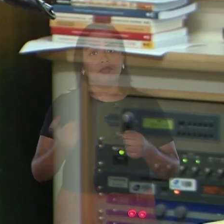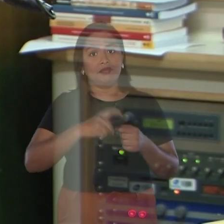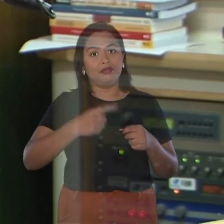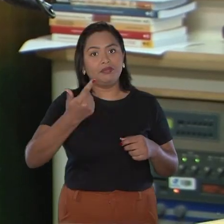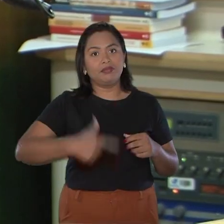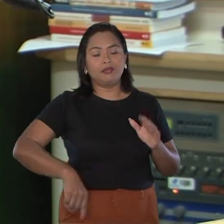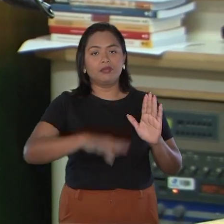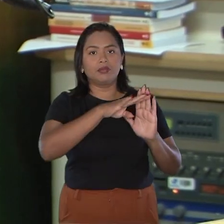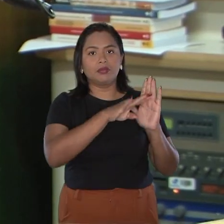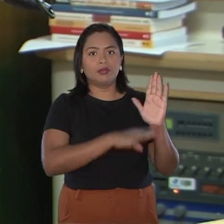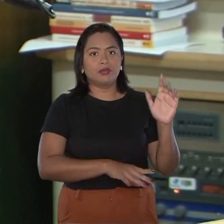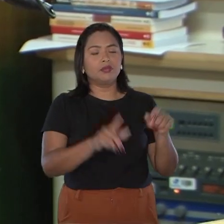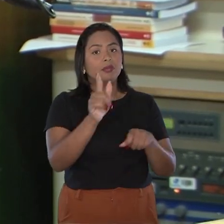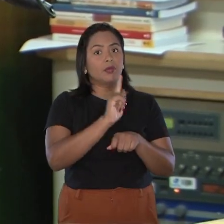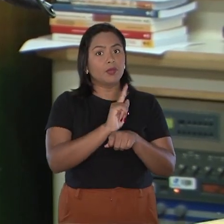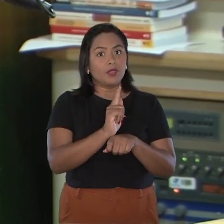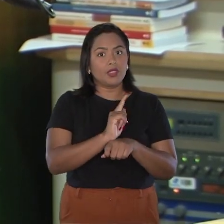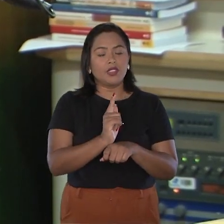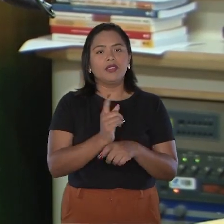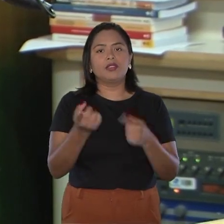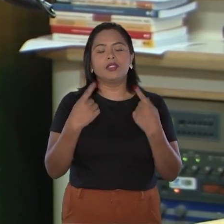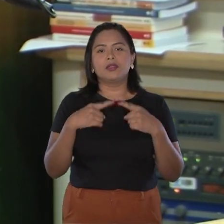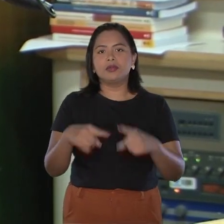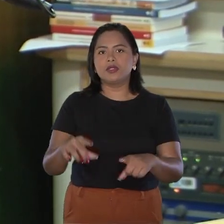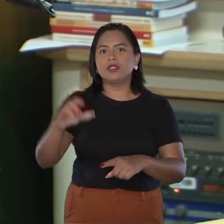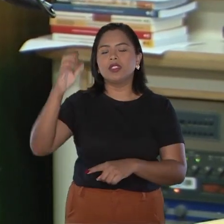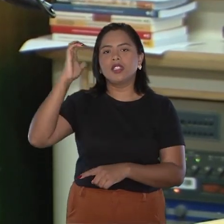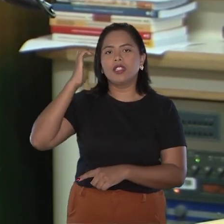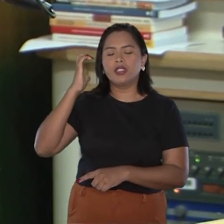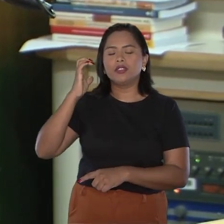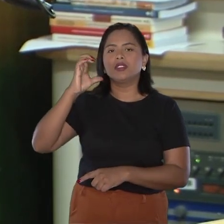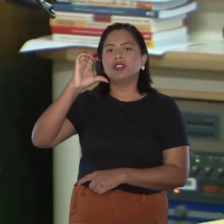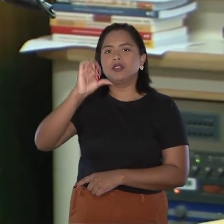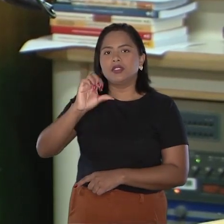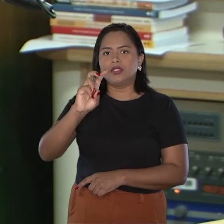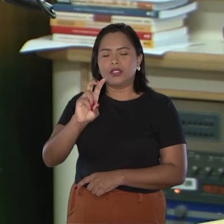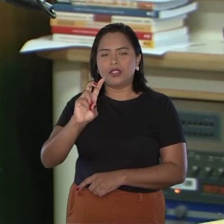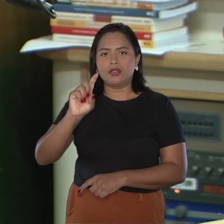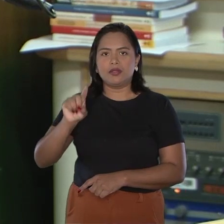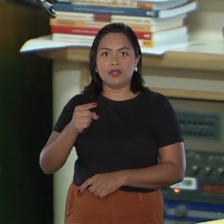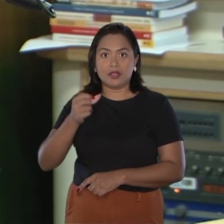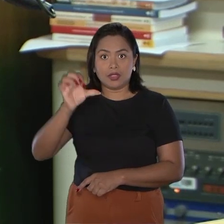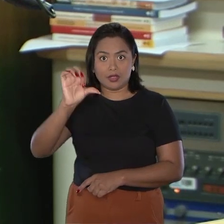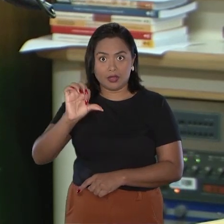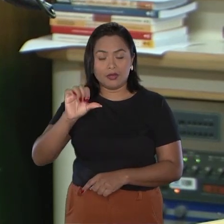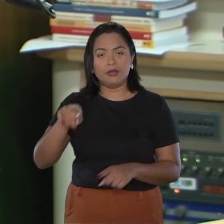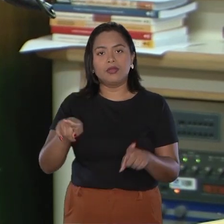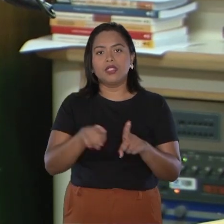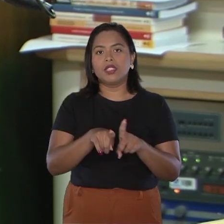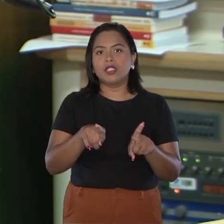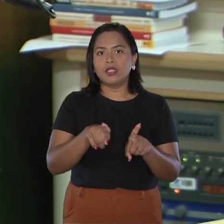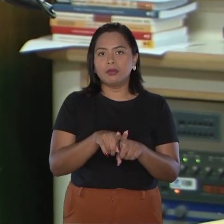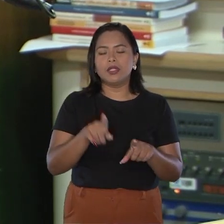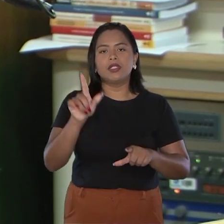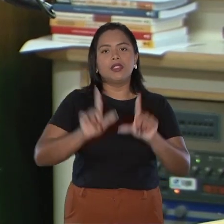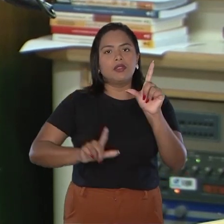Voltamos com o programa o assunto é gestão transmitido pela Rádio Universitária 95,9 FM e pela TV